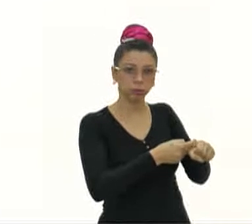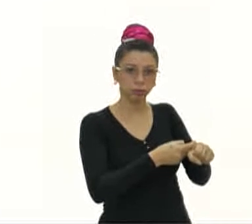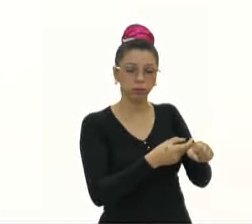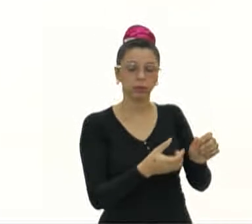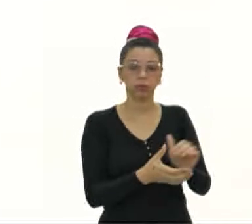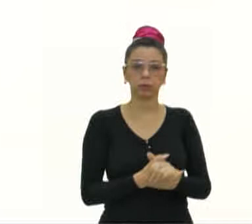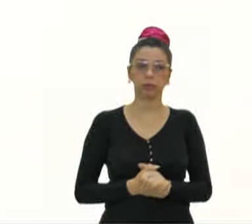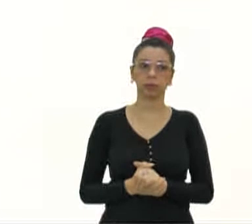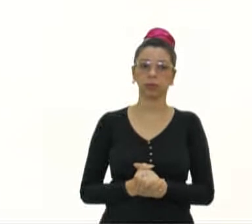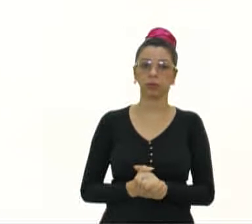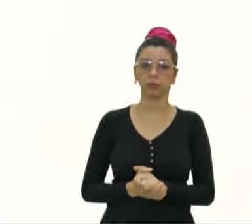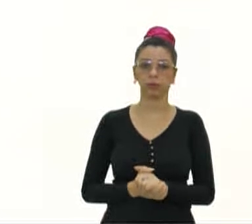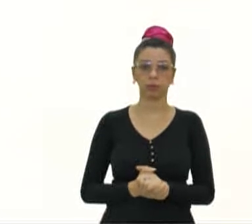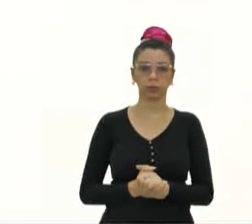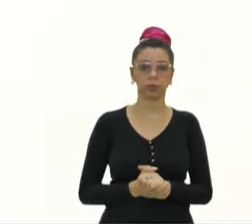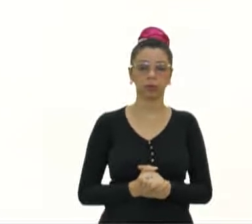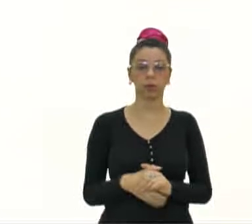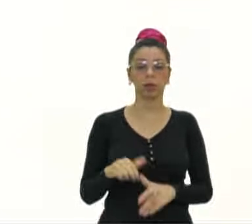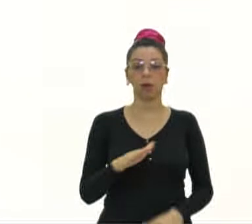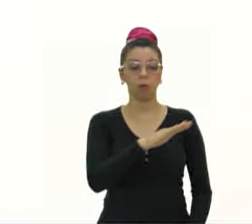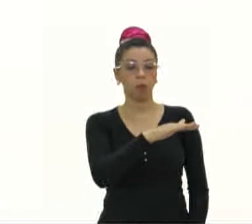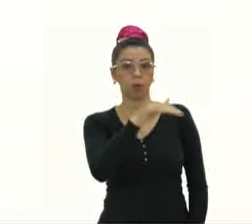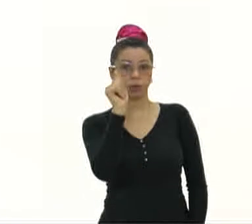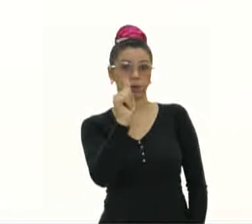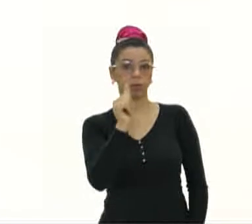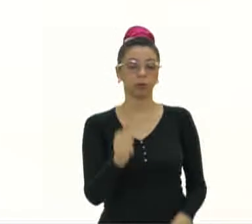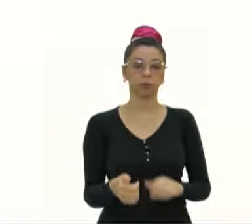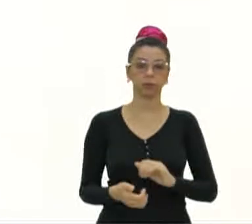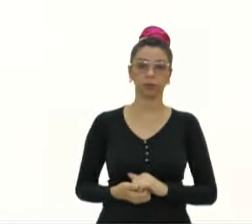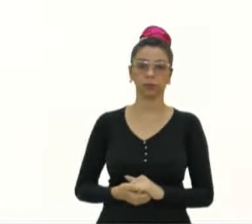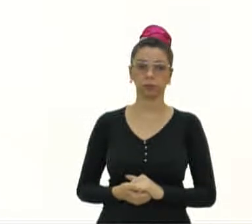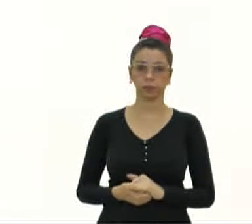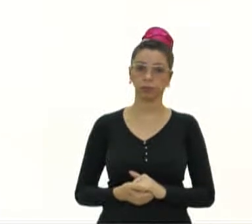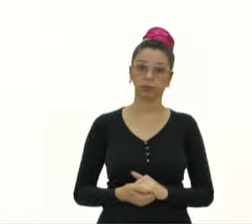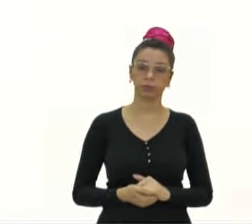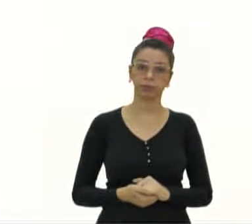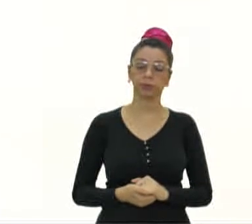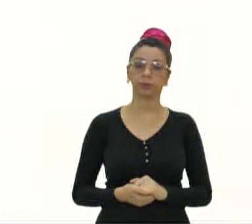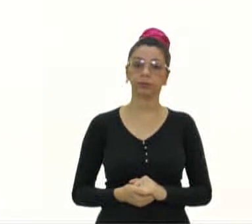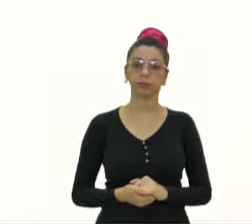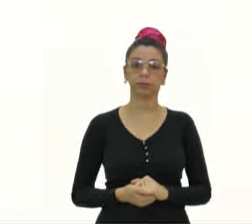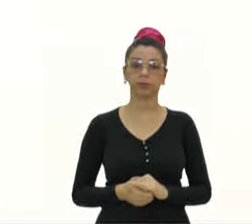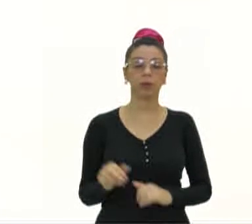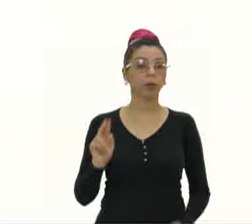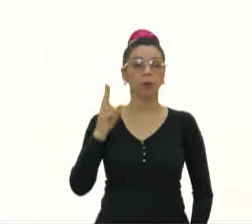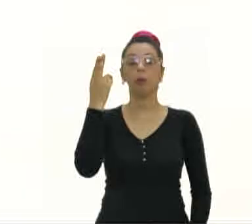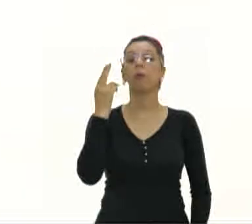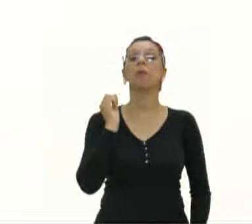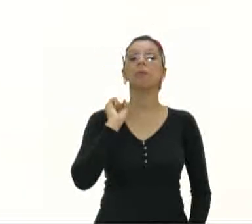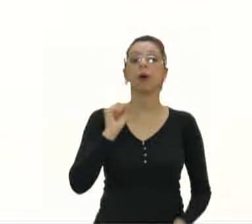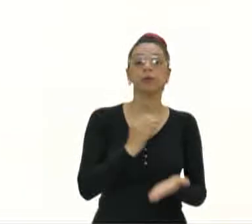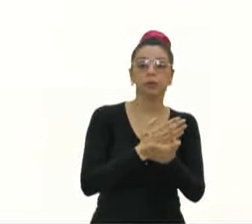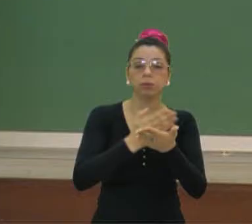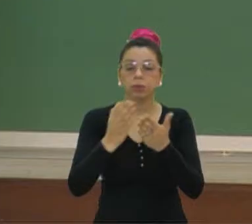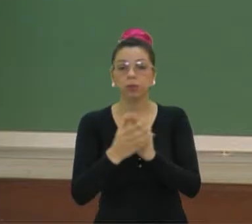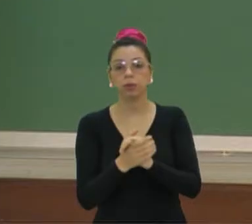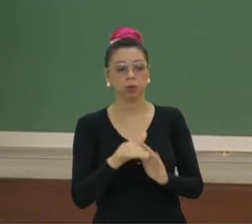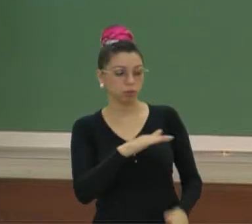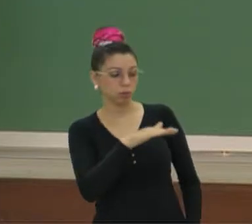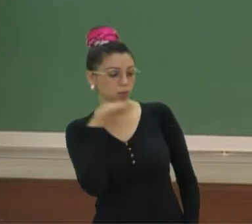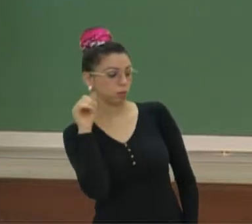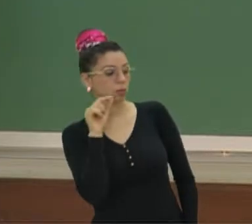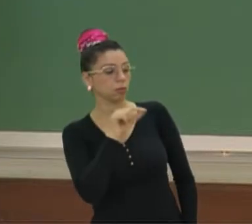podemos começar. When Hobbes called Calvin, he was freezing the Snowgoon's army. Quando Hobbes chamou Calvin,